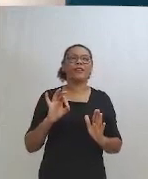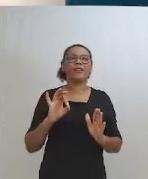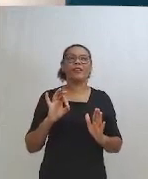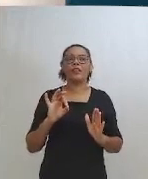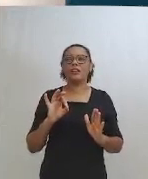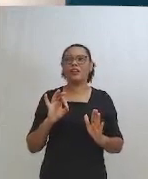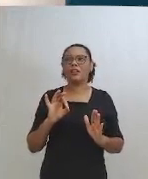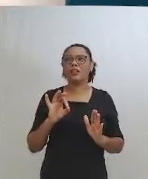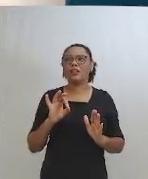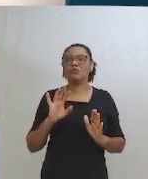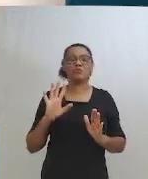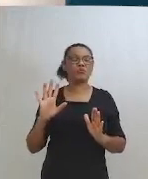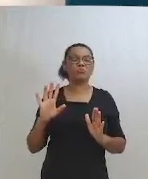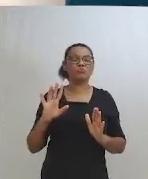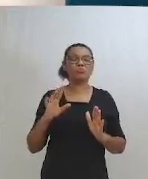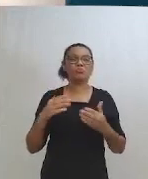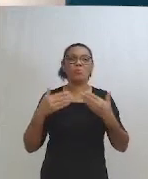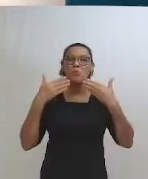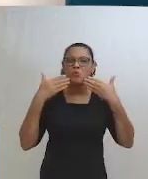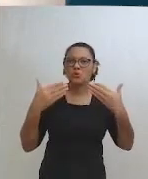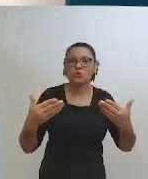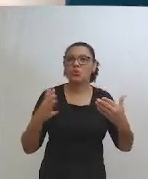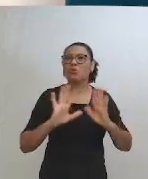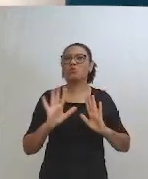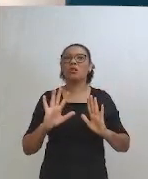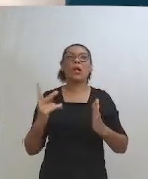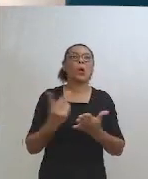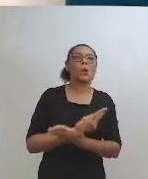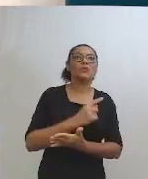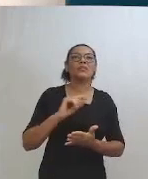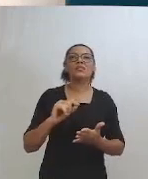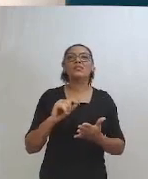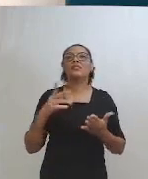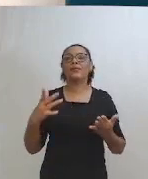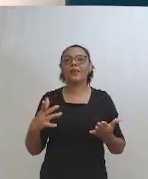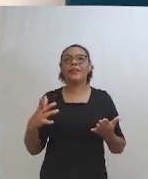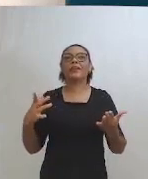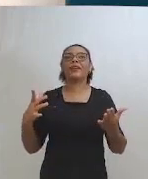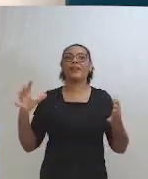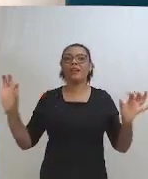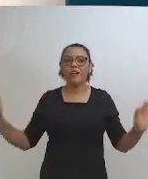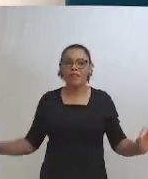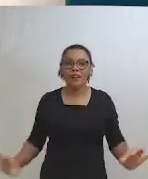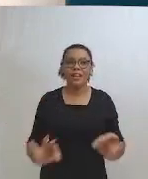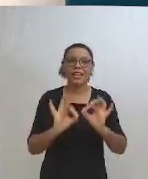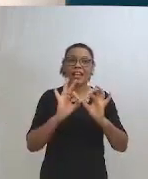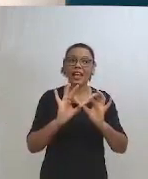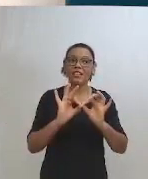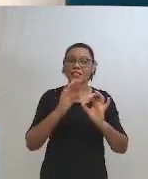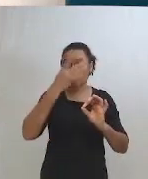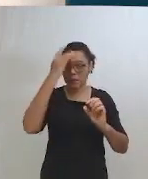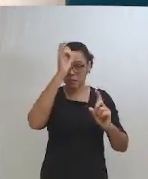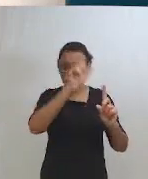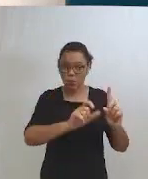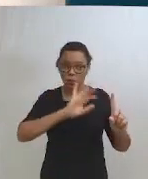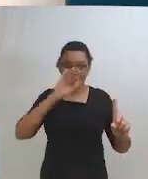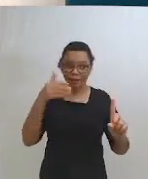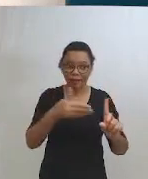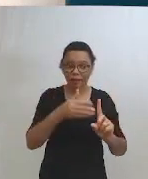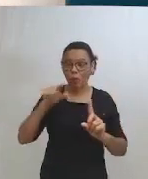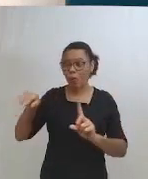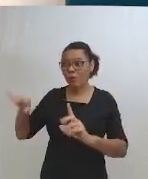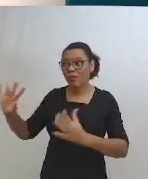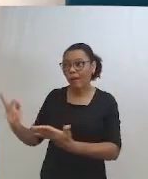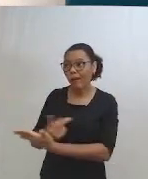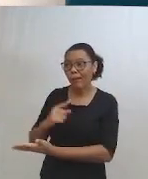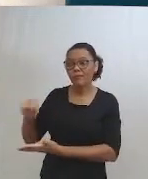fato que ligasse o réu, o paciente, a Derbal, aos fatos em apuração. Tanto isso é verdade que,